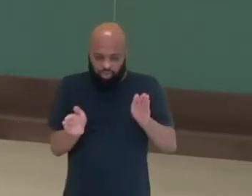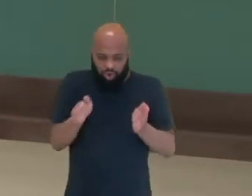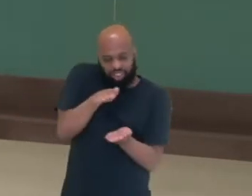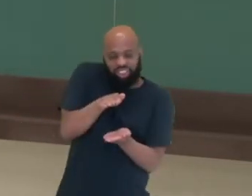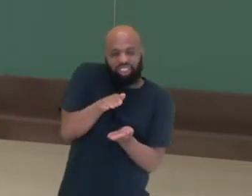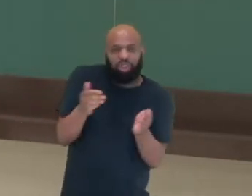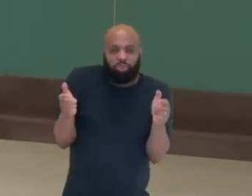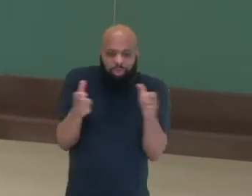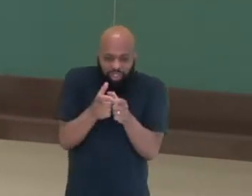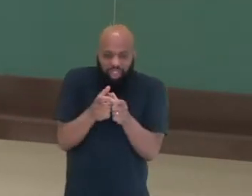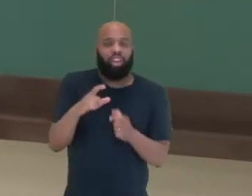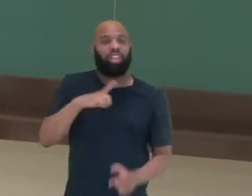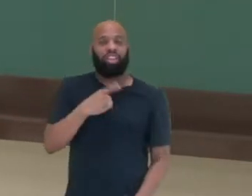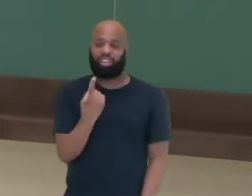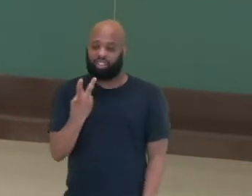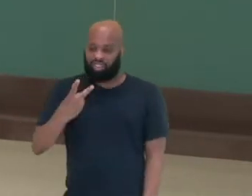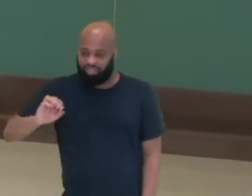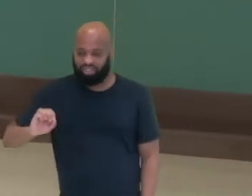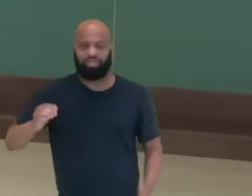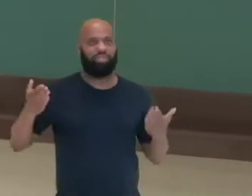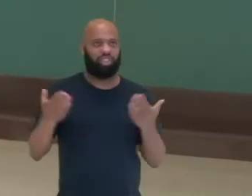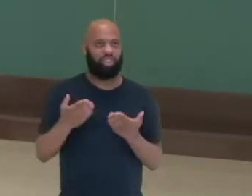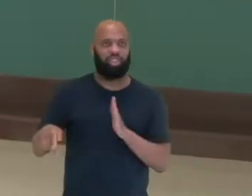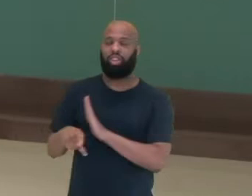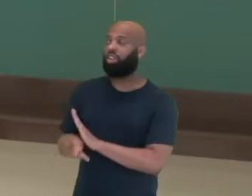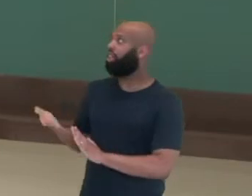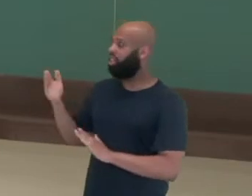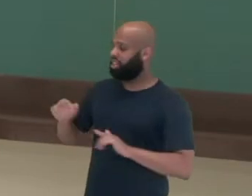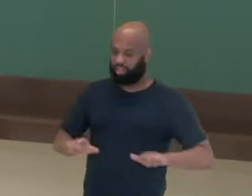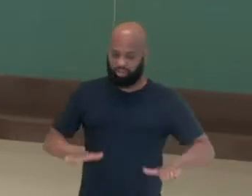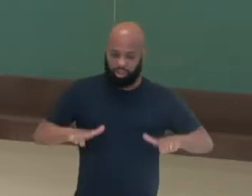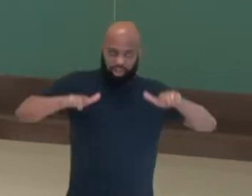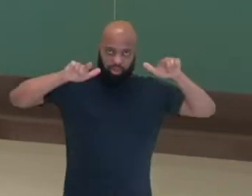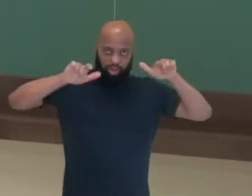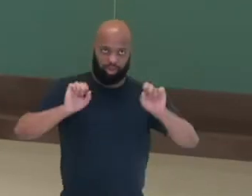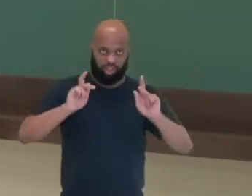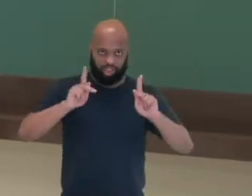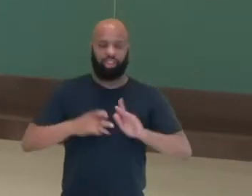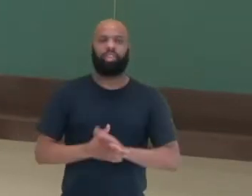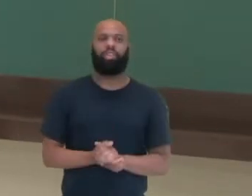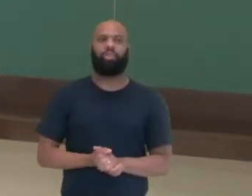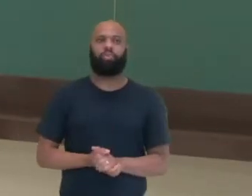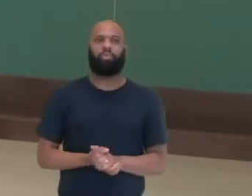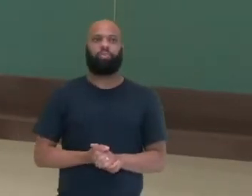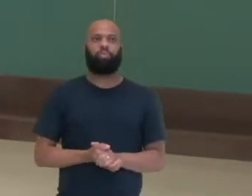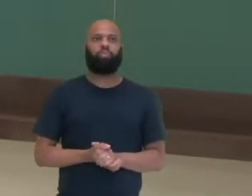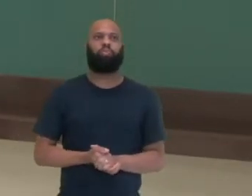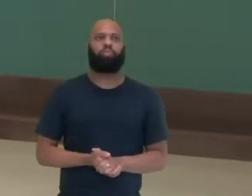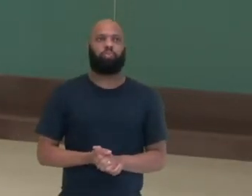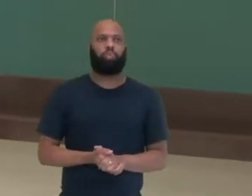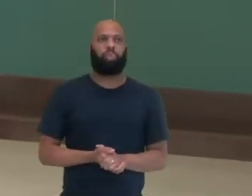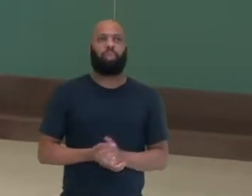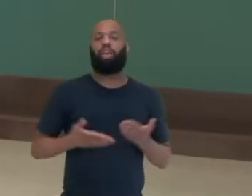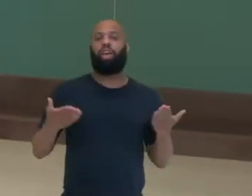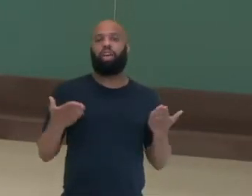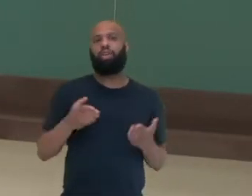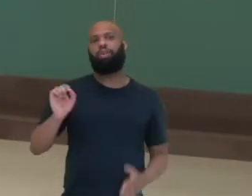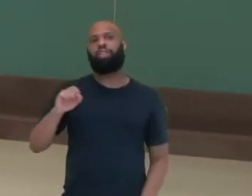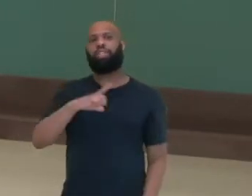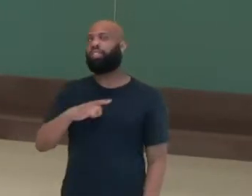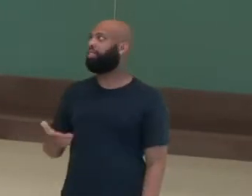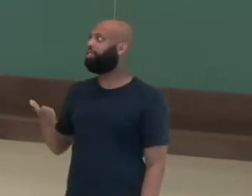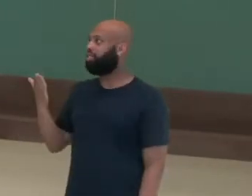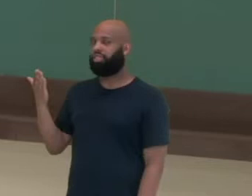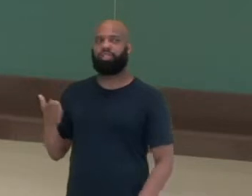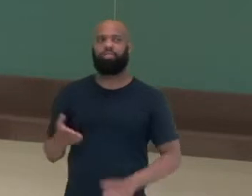tem 120 bloquinhos nesse empilhamento, tá bom? Beleza? Então, tá joia. E aqui, gente,